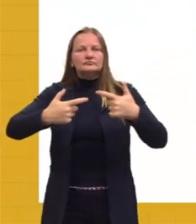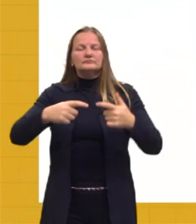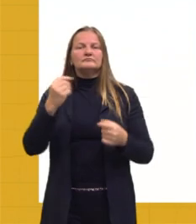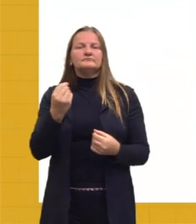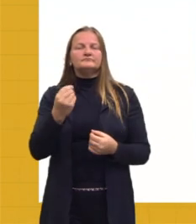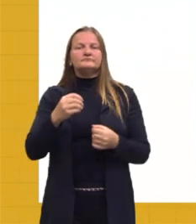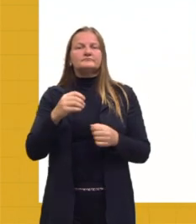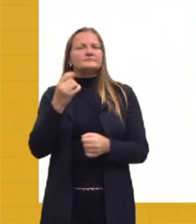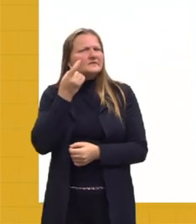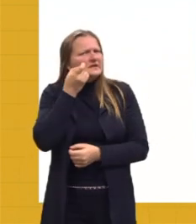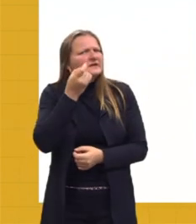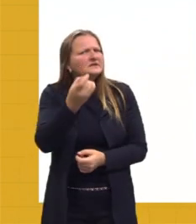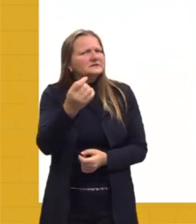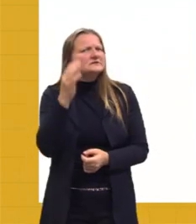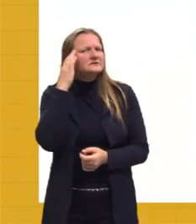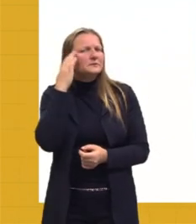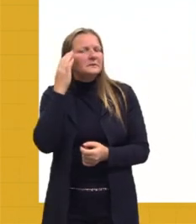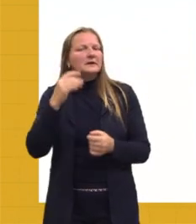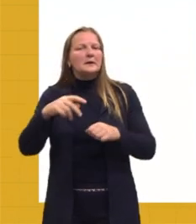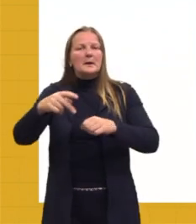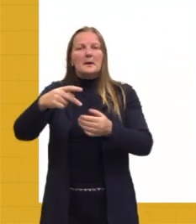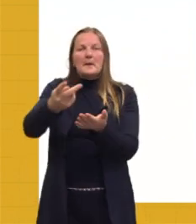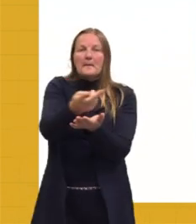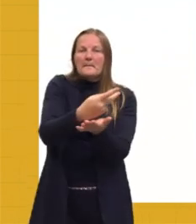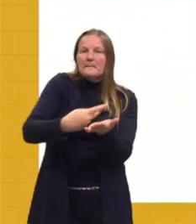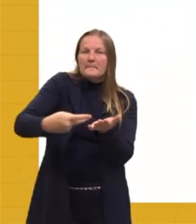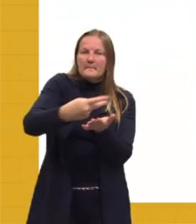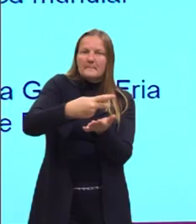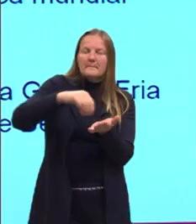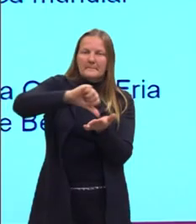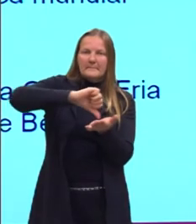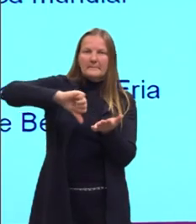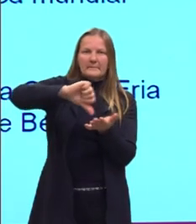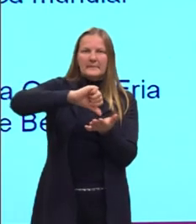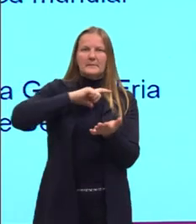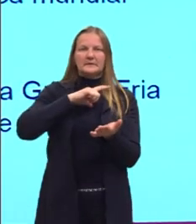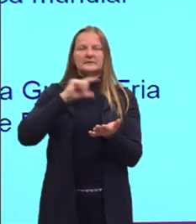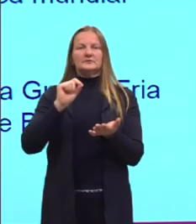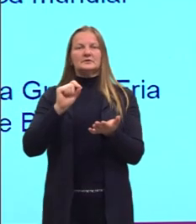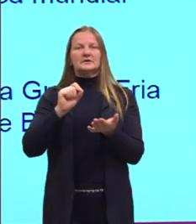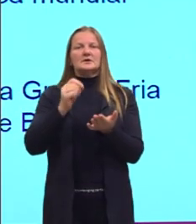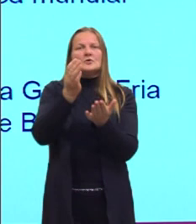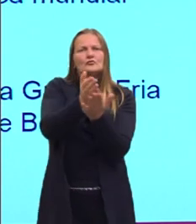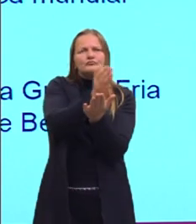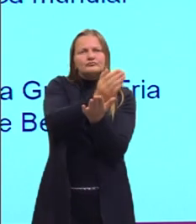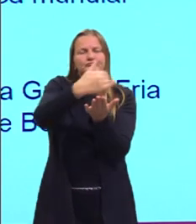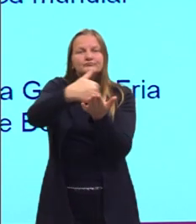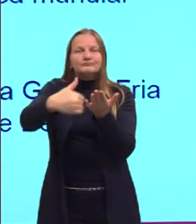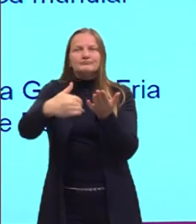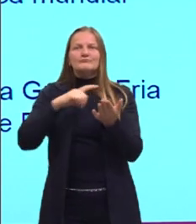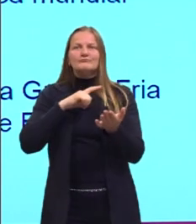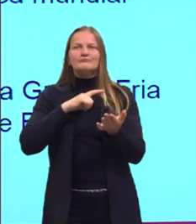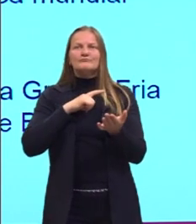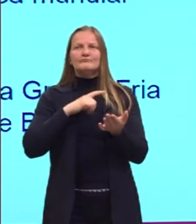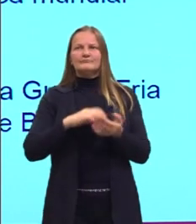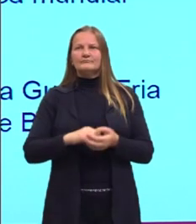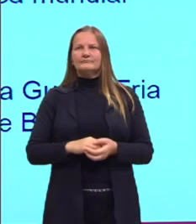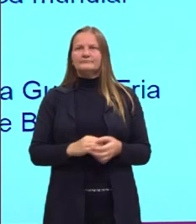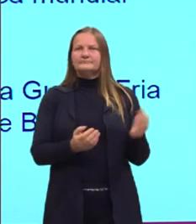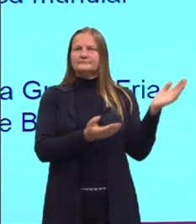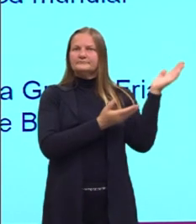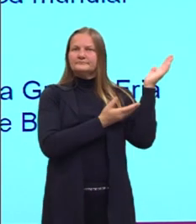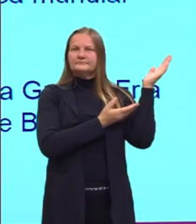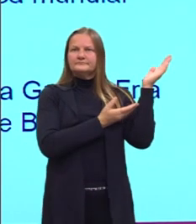gurizada uma coisa interessante desse desse mapa aí Aqui nós temos a fragmentação aí do